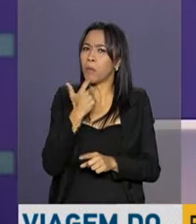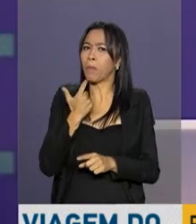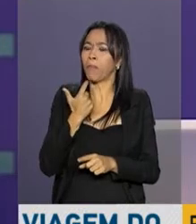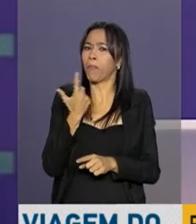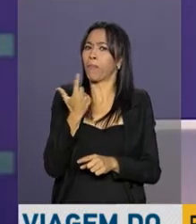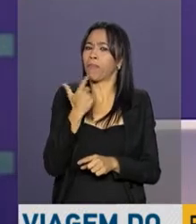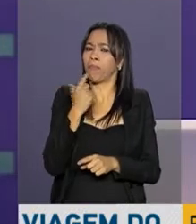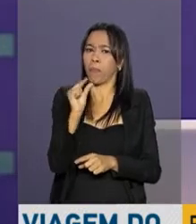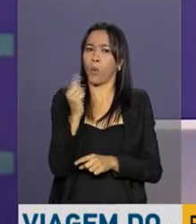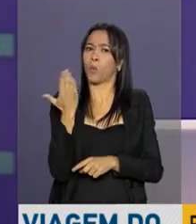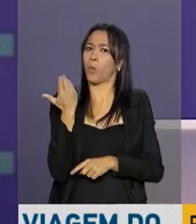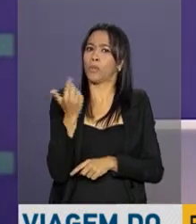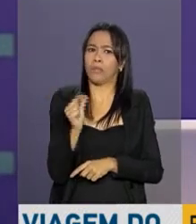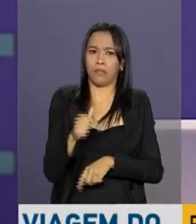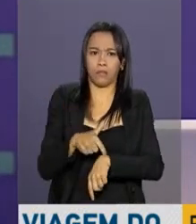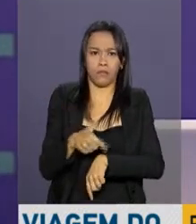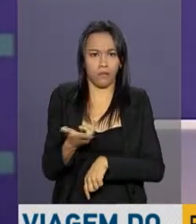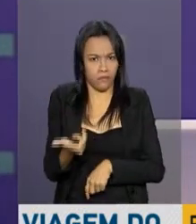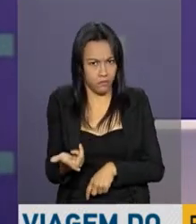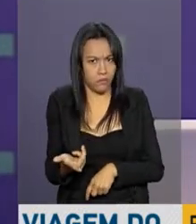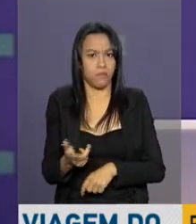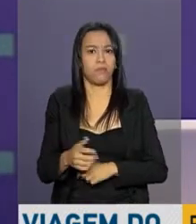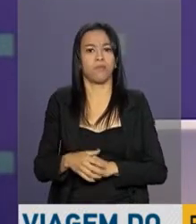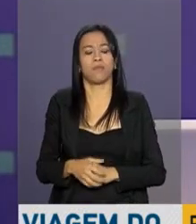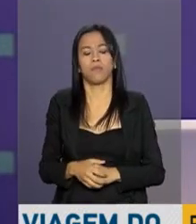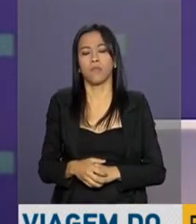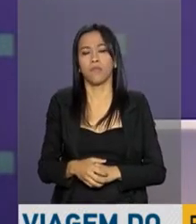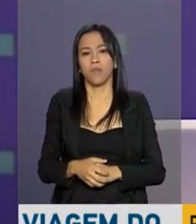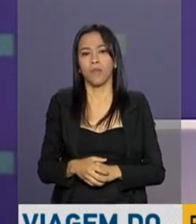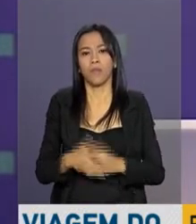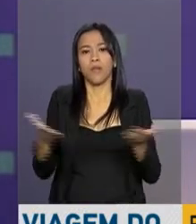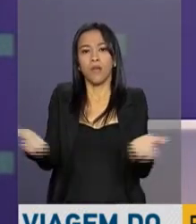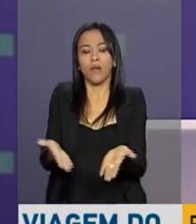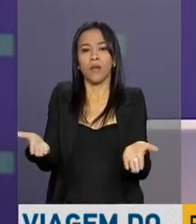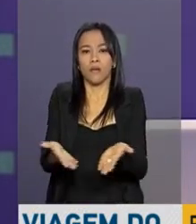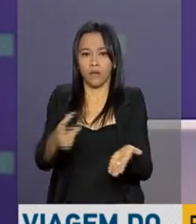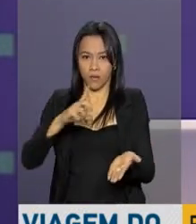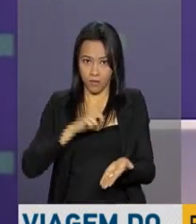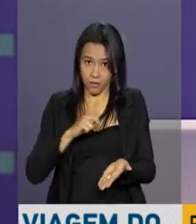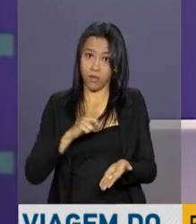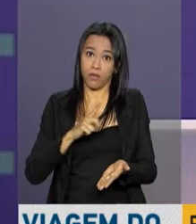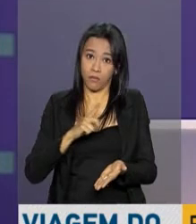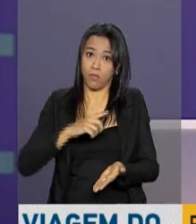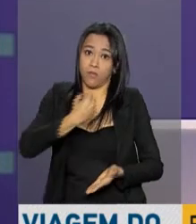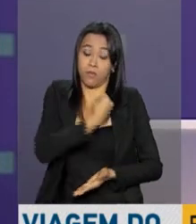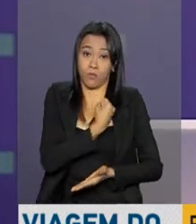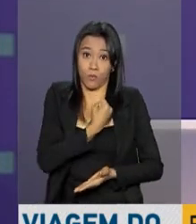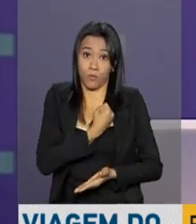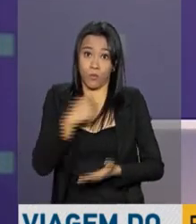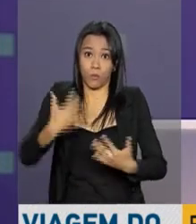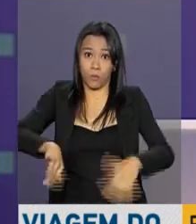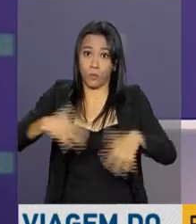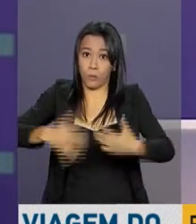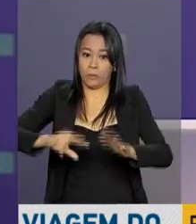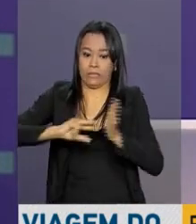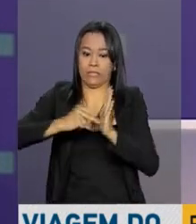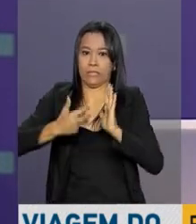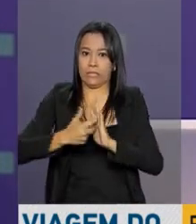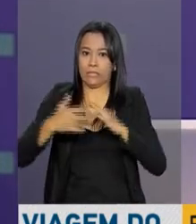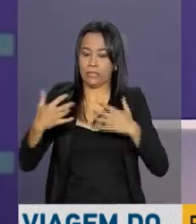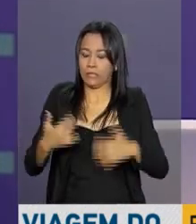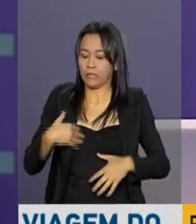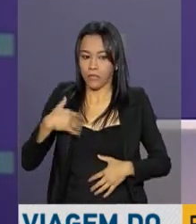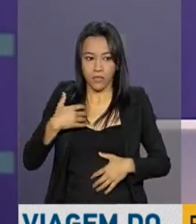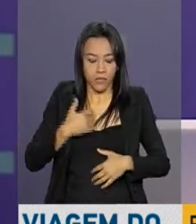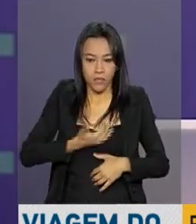maneira, como nós temos um número significativo de desempregados